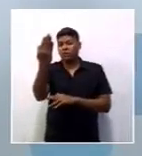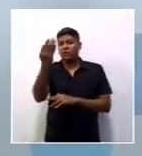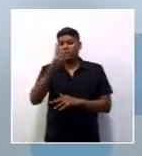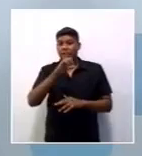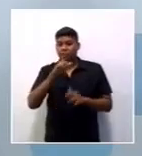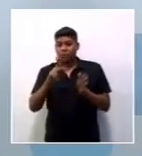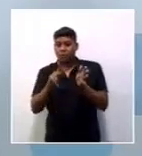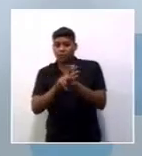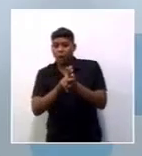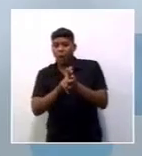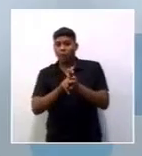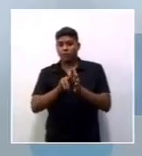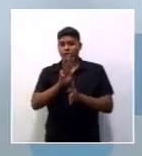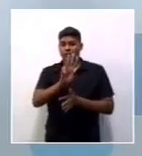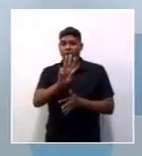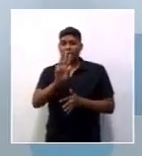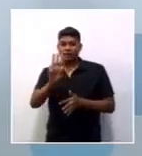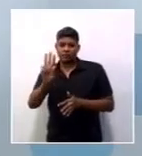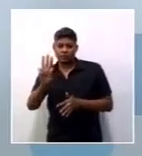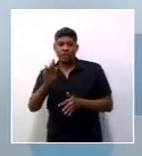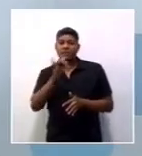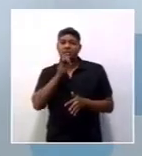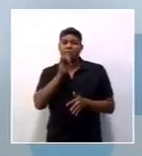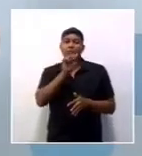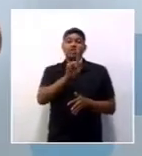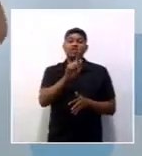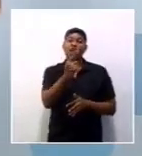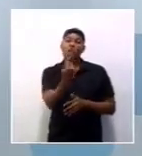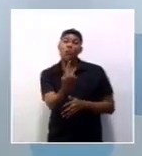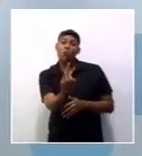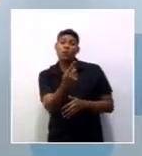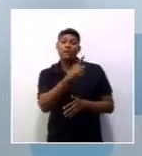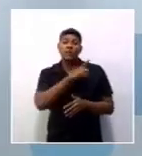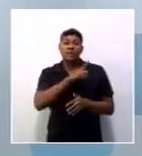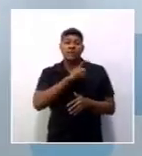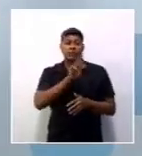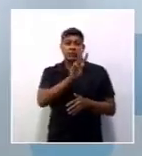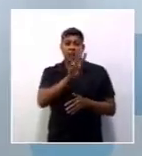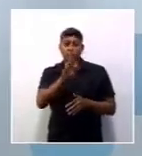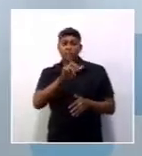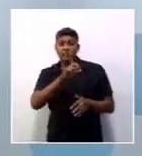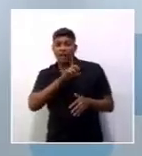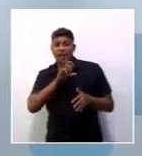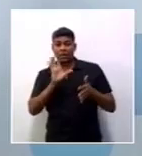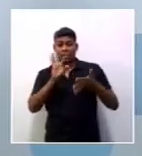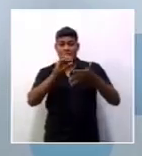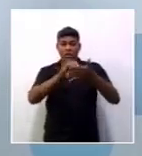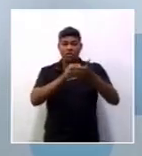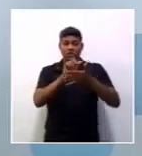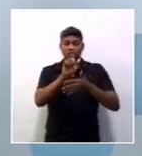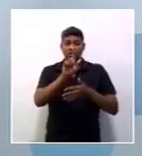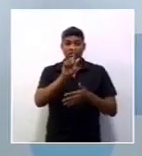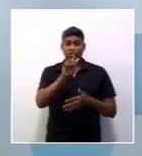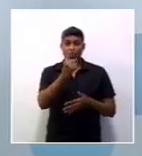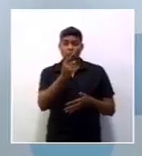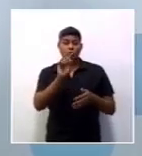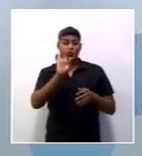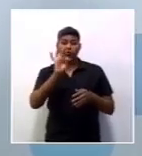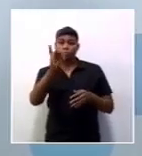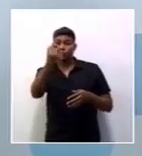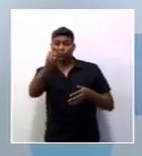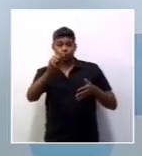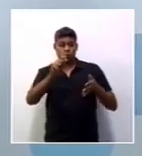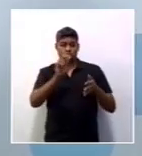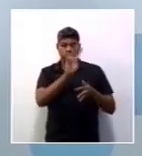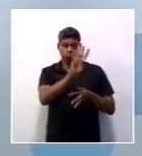próprio site. Então, eu vou dar o exemplo do G1. Você entra num site que está lá o login do G1, não sei o quê, tudo escrito. Ou